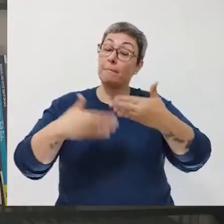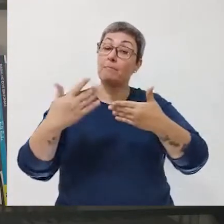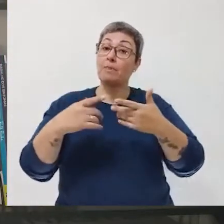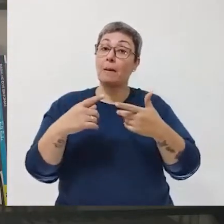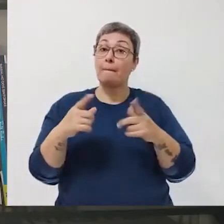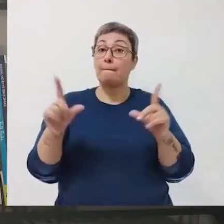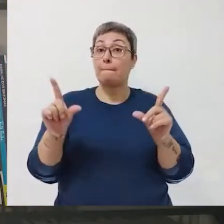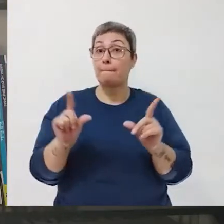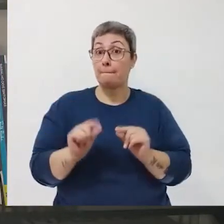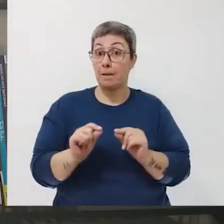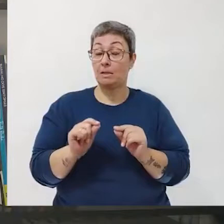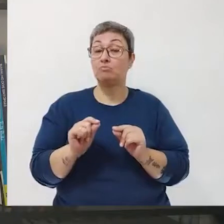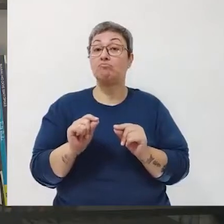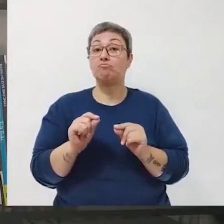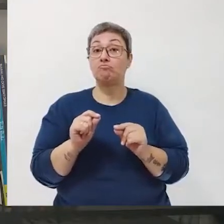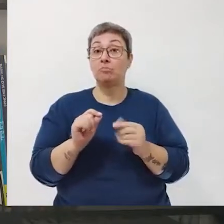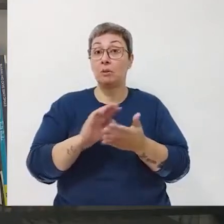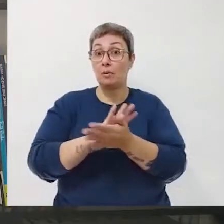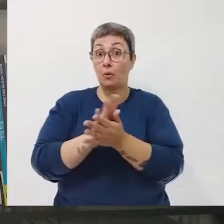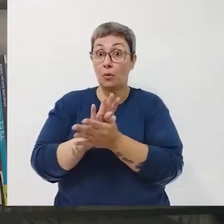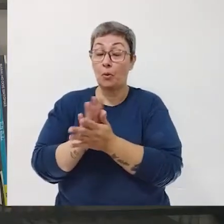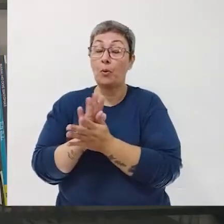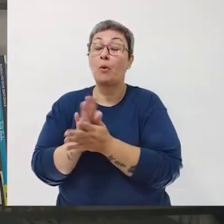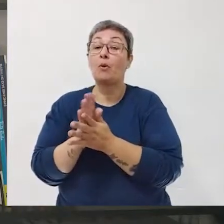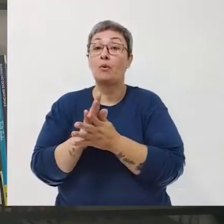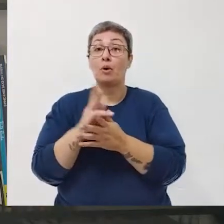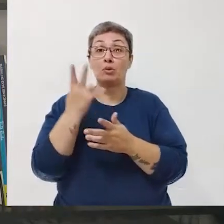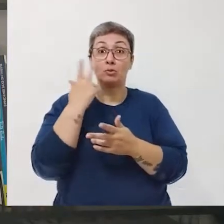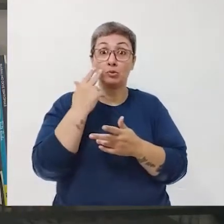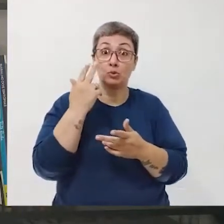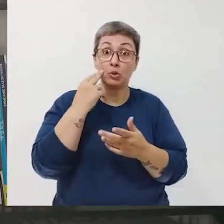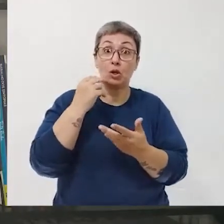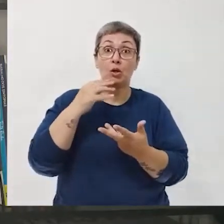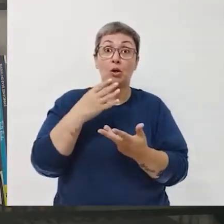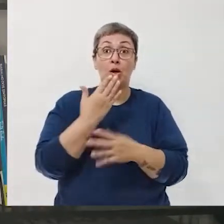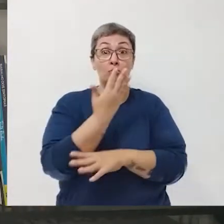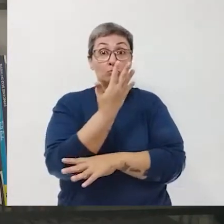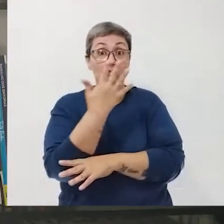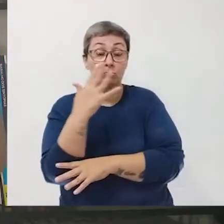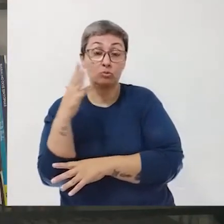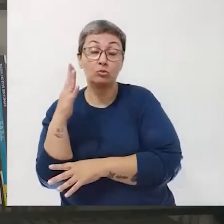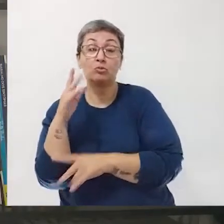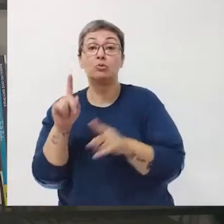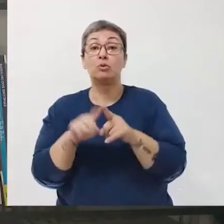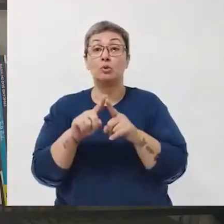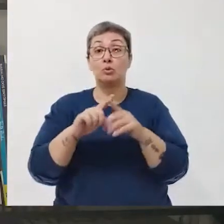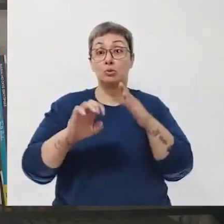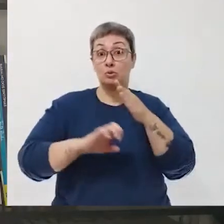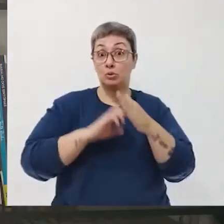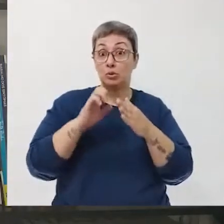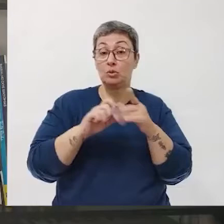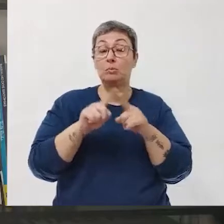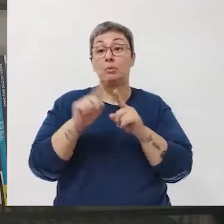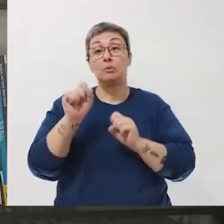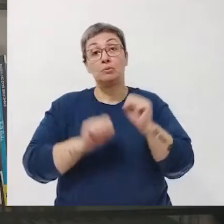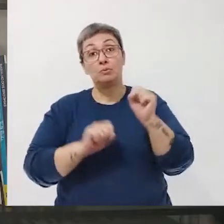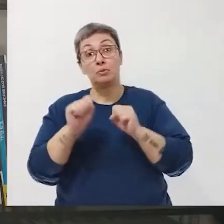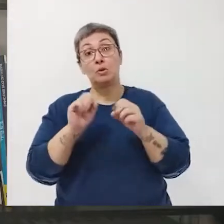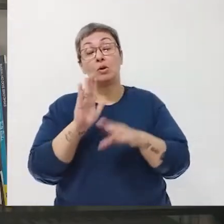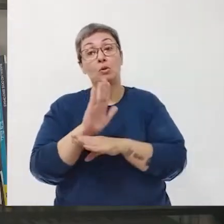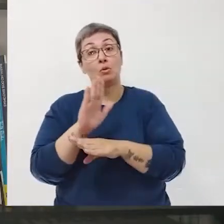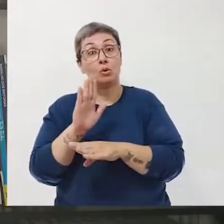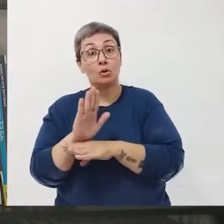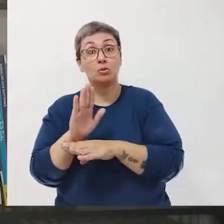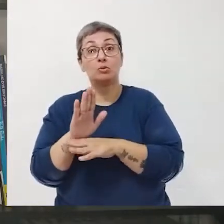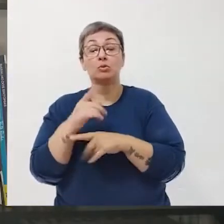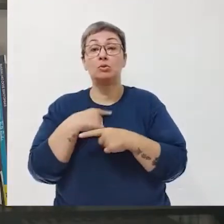menos agressivas ao meio ambiente e aos recursos naturais, onde nós, as empresas e as indústrias